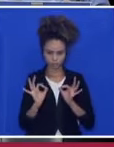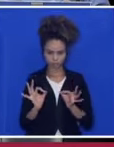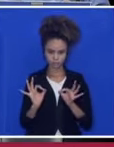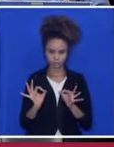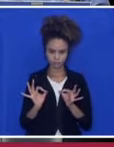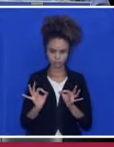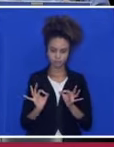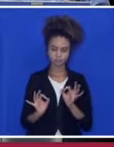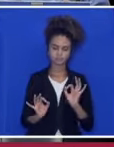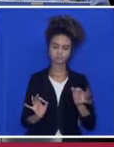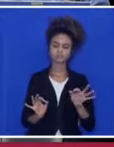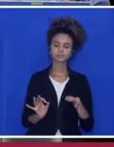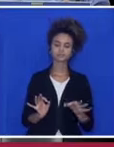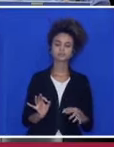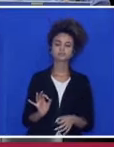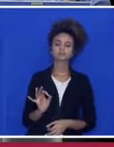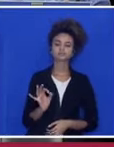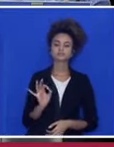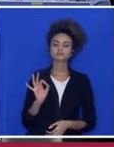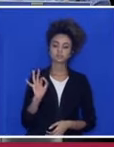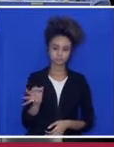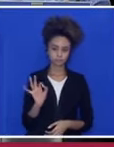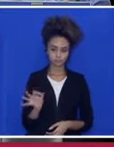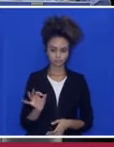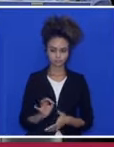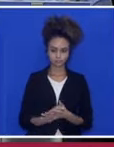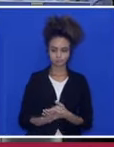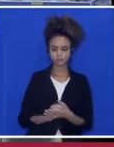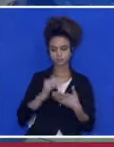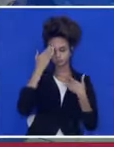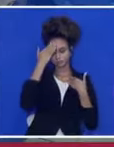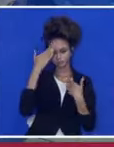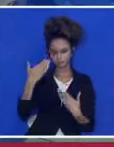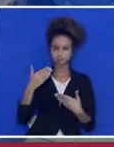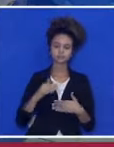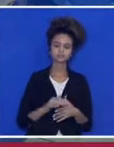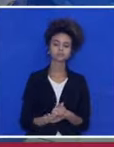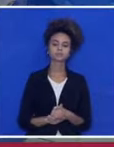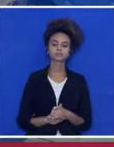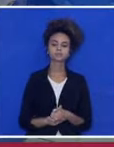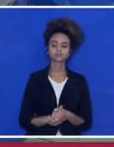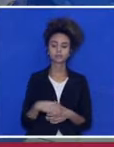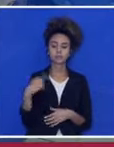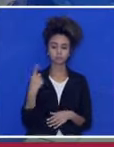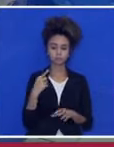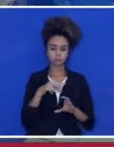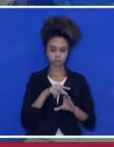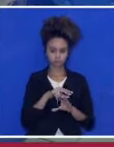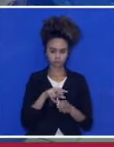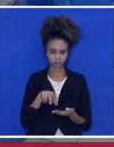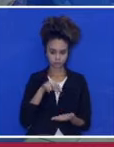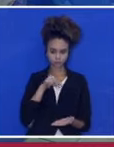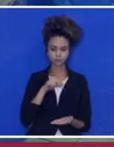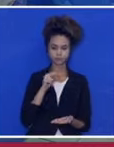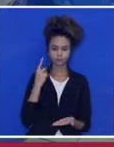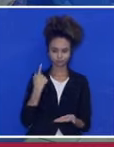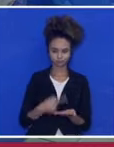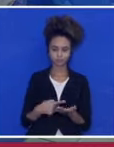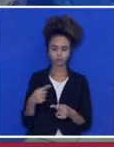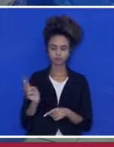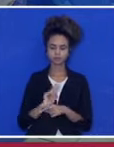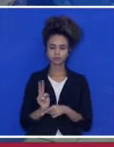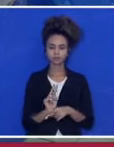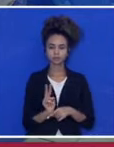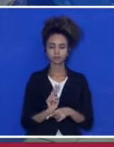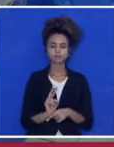números sorteados? Confirmo. Confirmo. Obrigado. Primeiro sorteio realizado, validado por